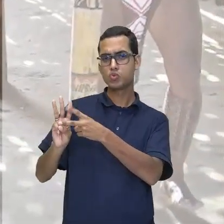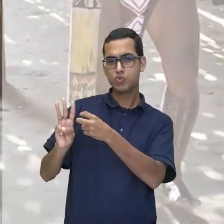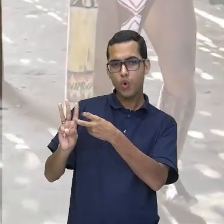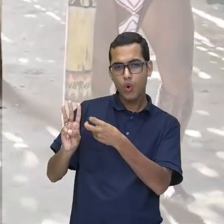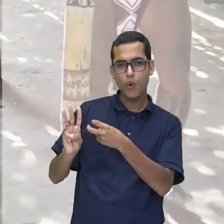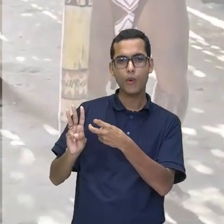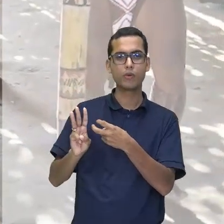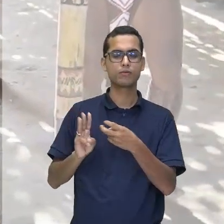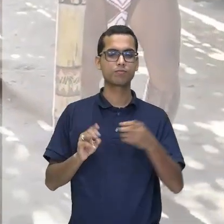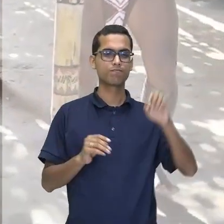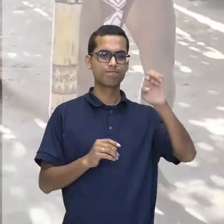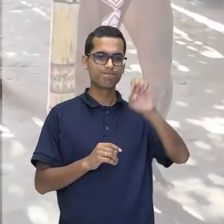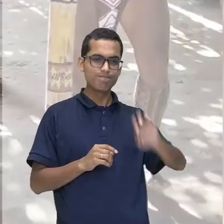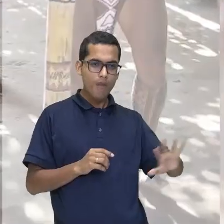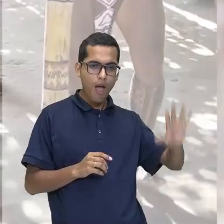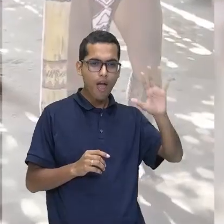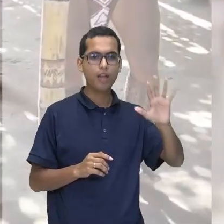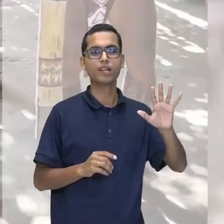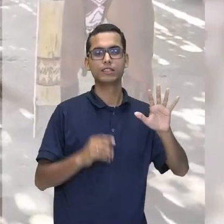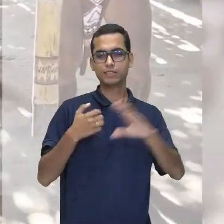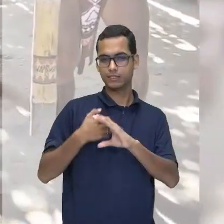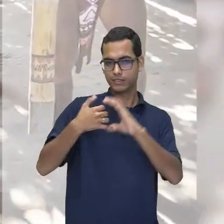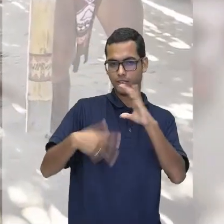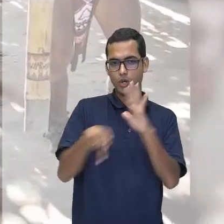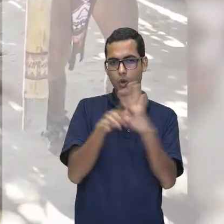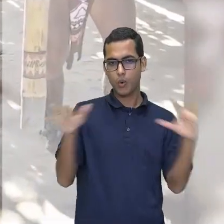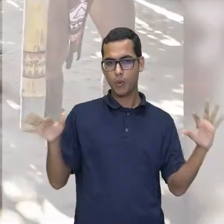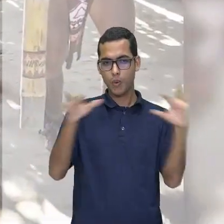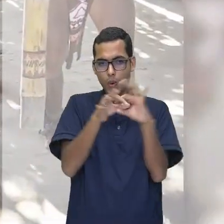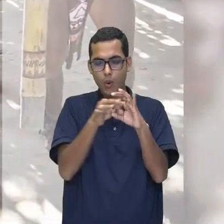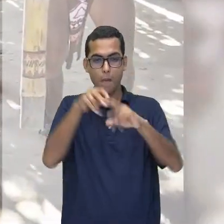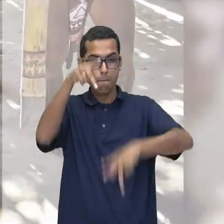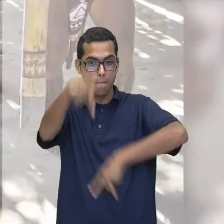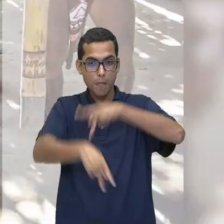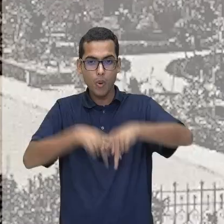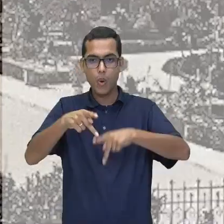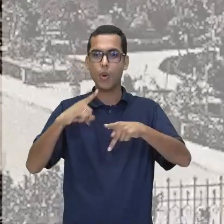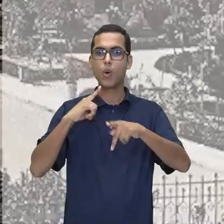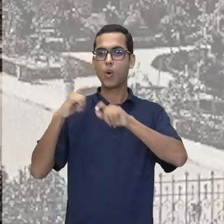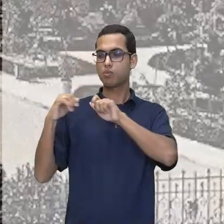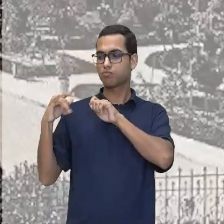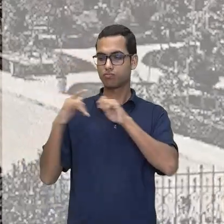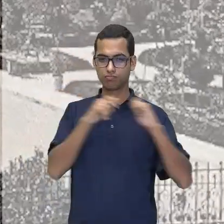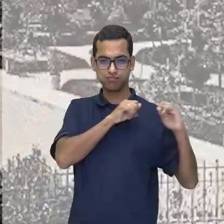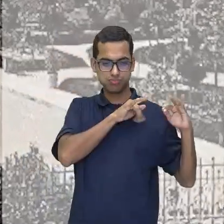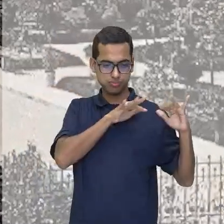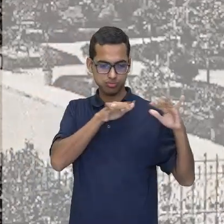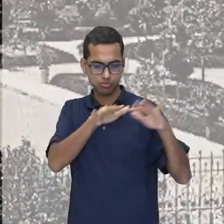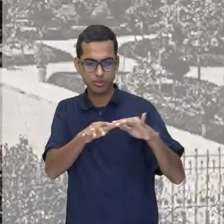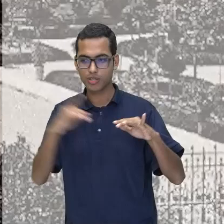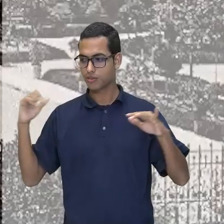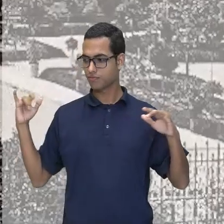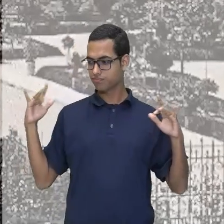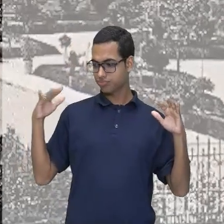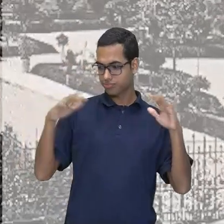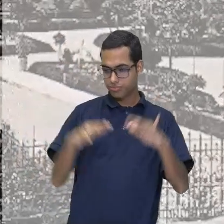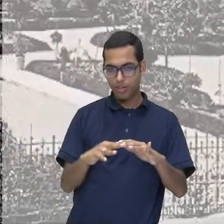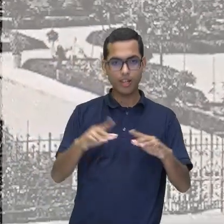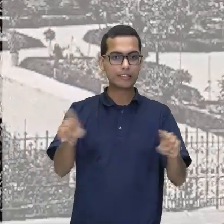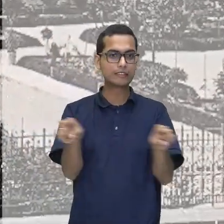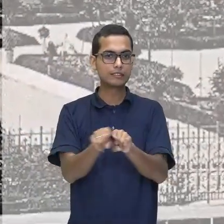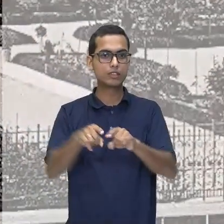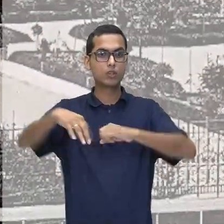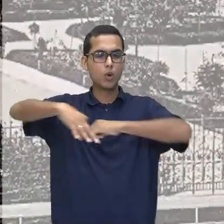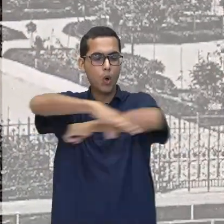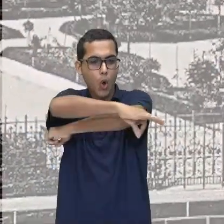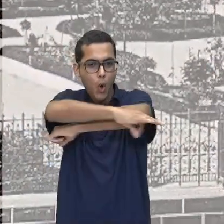lado índia e um lado europeu, dos povos que aqui vieram. Se tenho nas ruas e na arquitetura